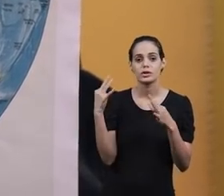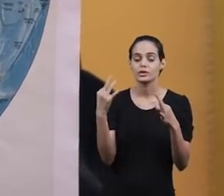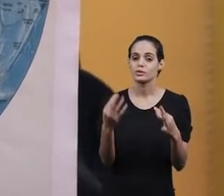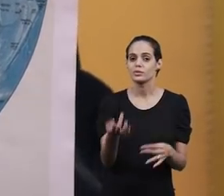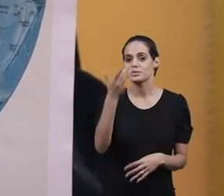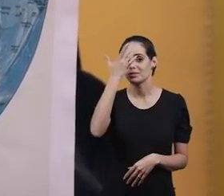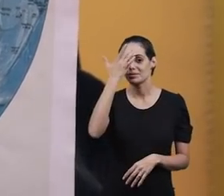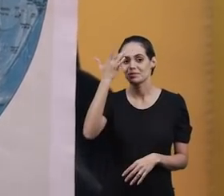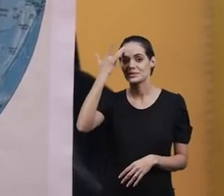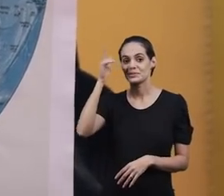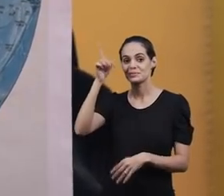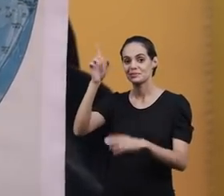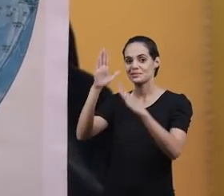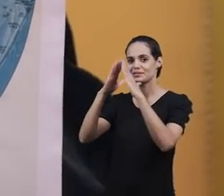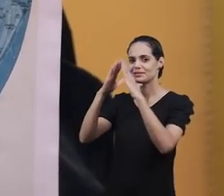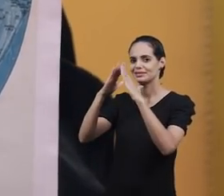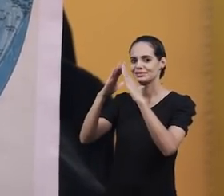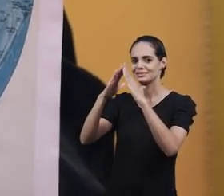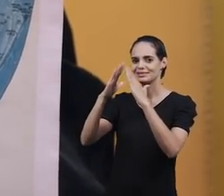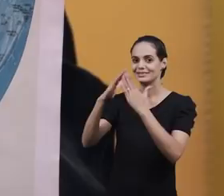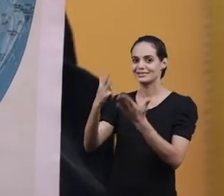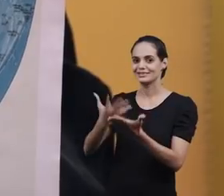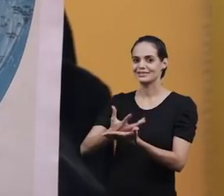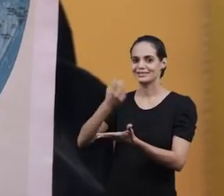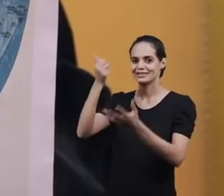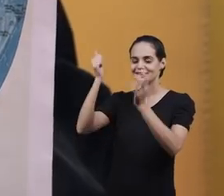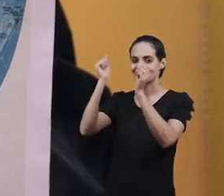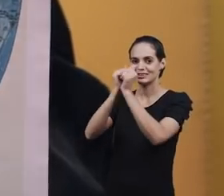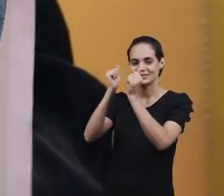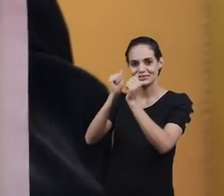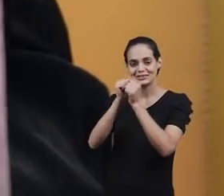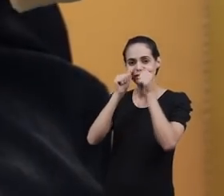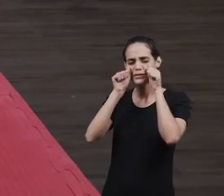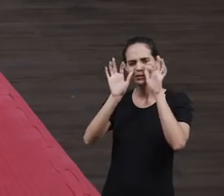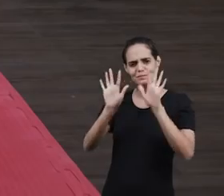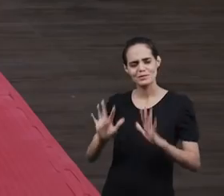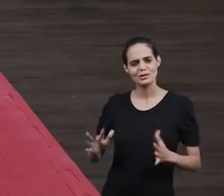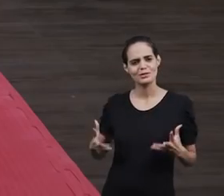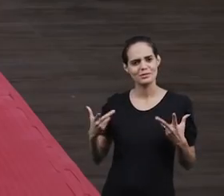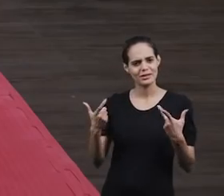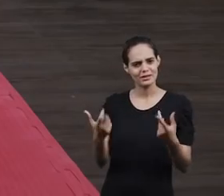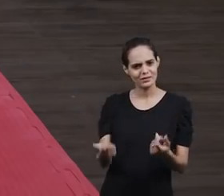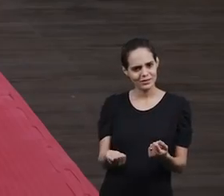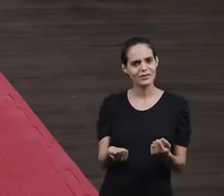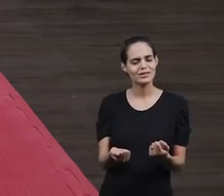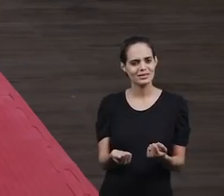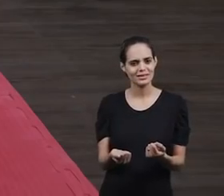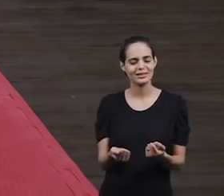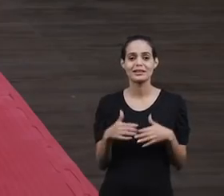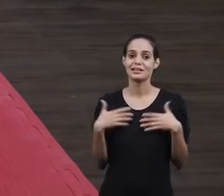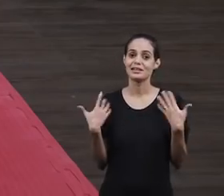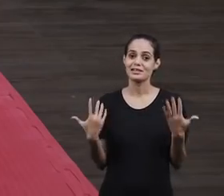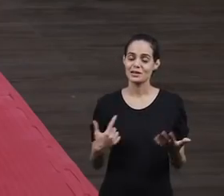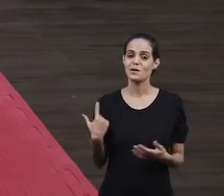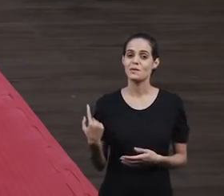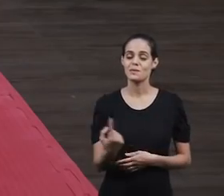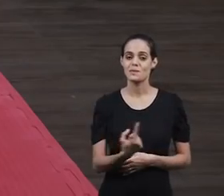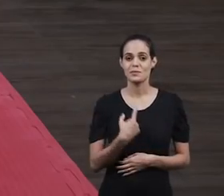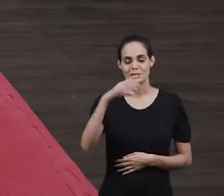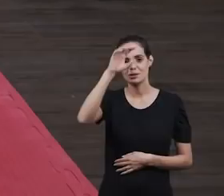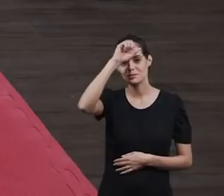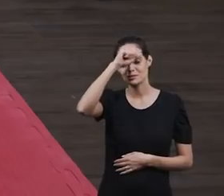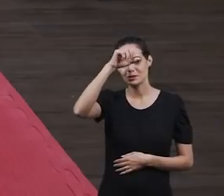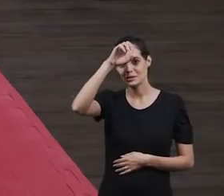jovens, todos aqueles para morar no céu com ele. Viram que bênção maravilhosa? Então nós aprendemos